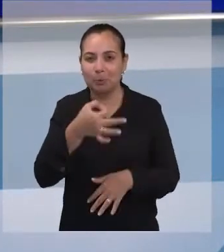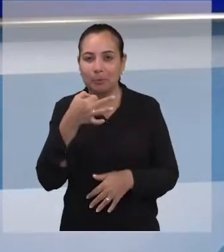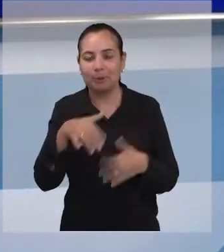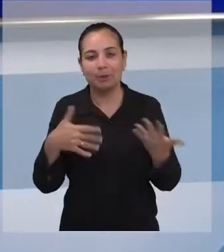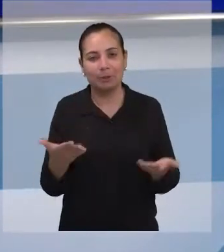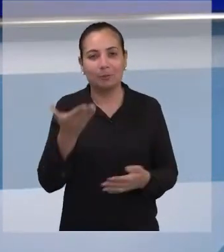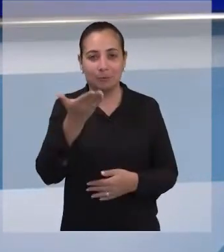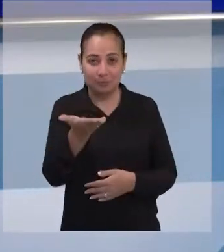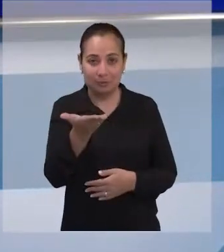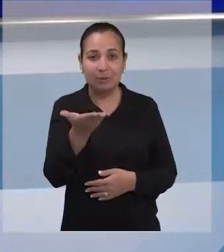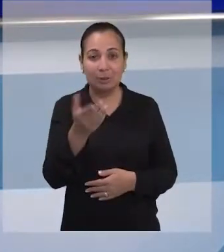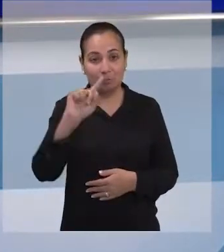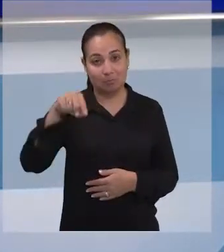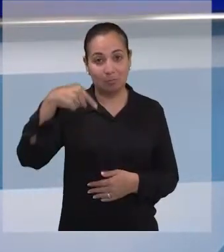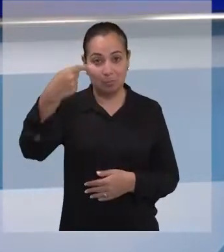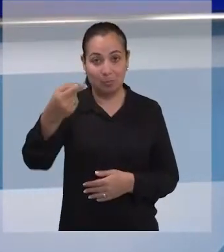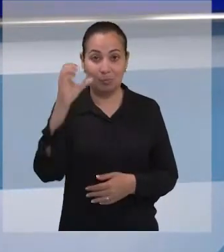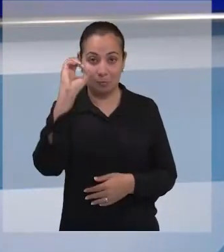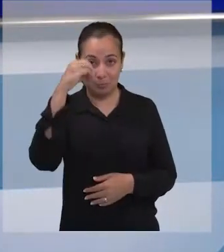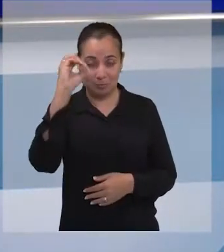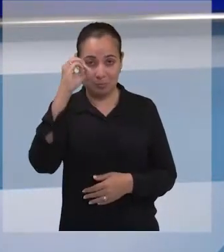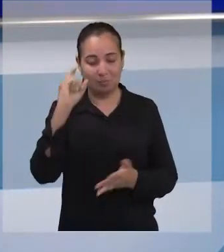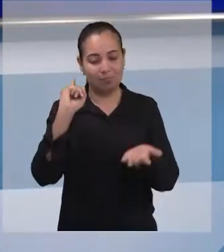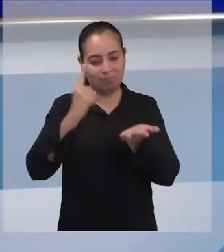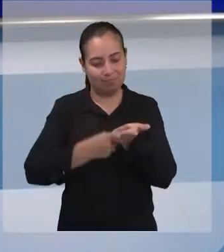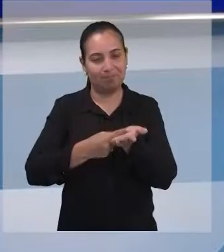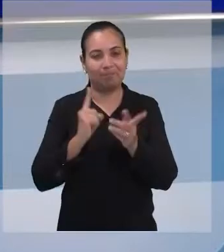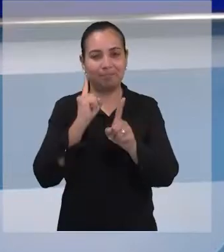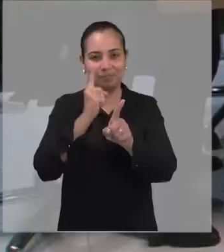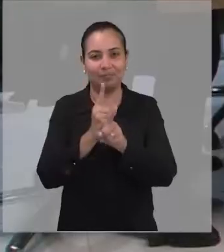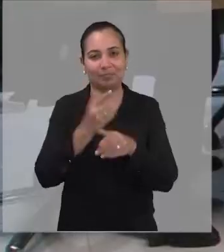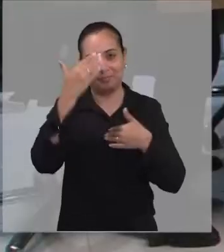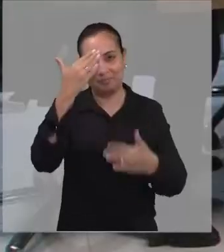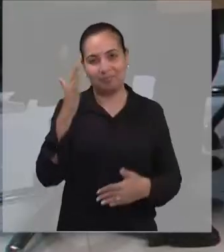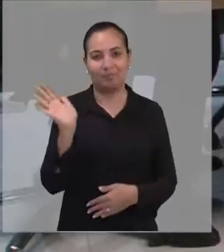assinante, para um próximo Observatório. Muito obrigado e até lá.